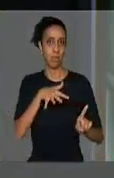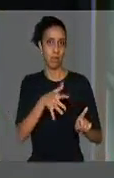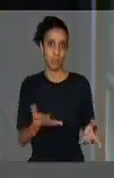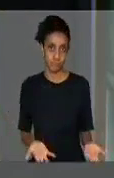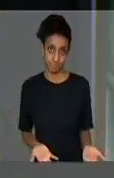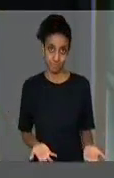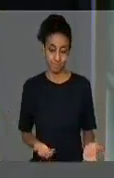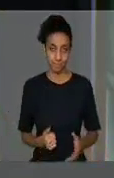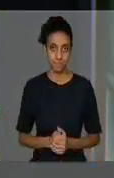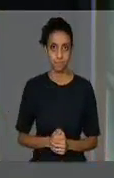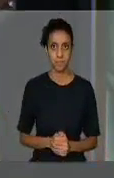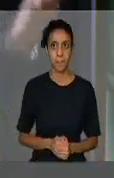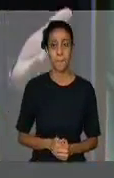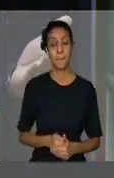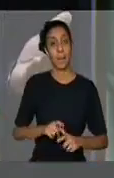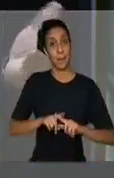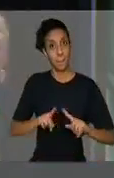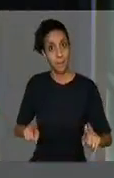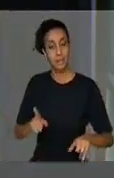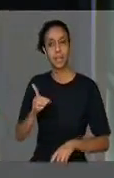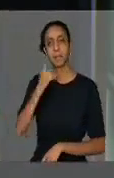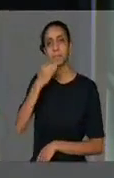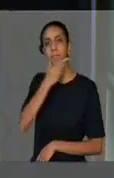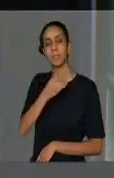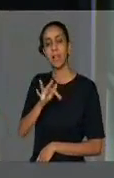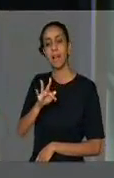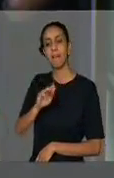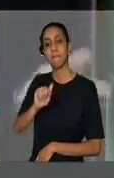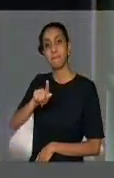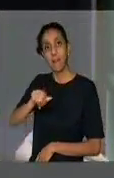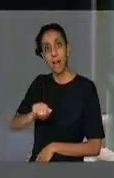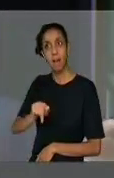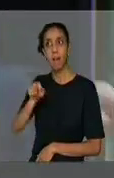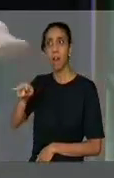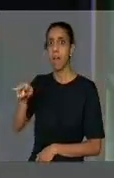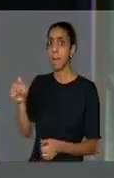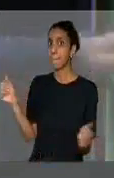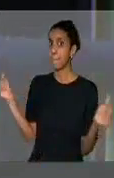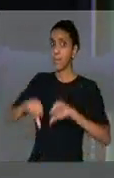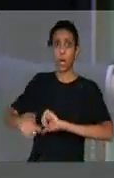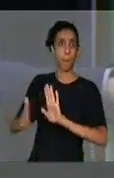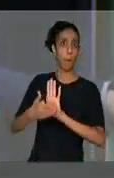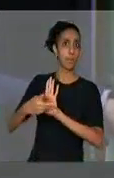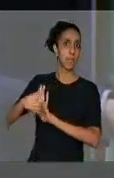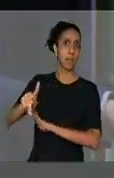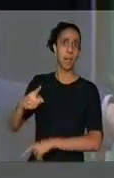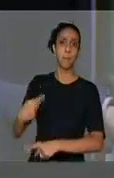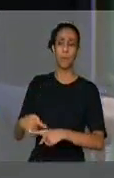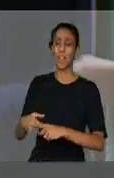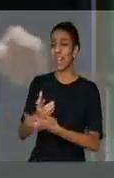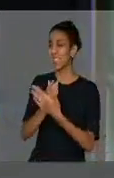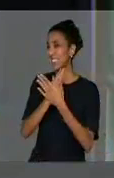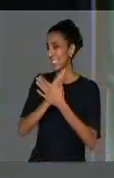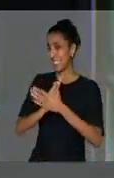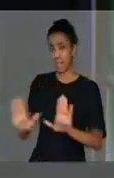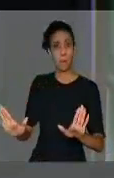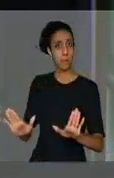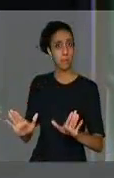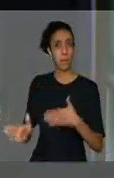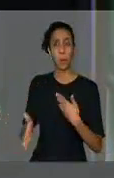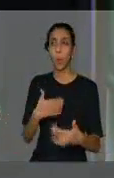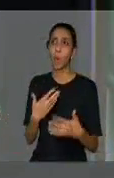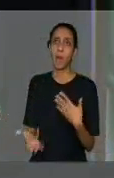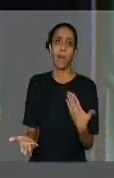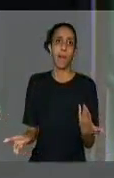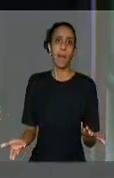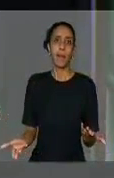o deputado Fraga, a proposta dele é mais radical ainda, porque acaba definitivamente com qualquer,